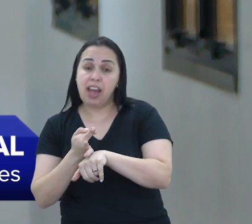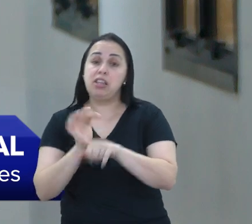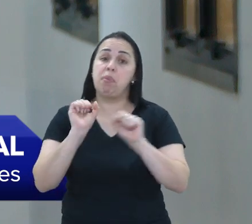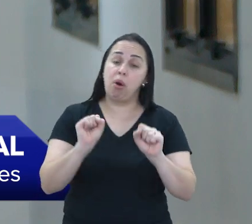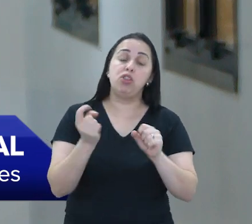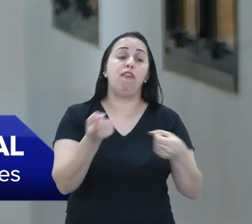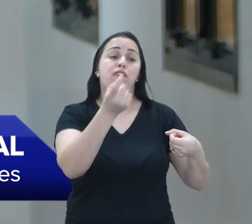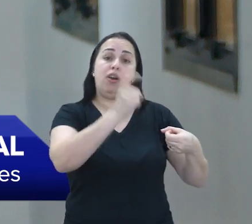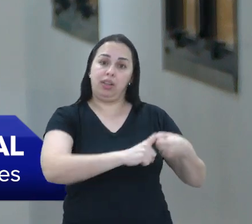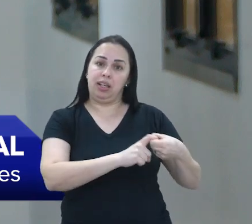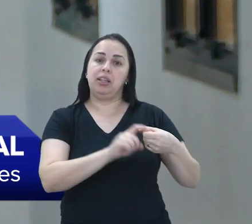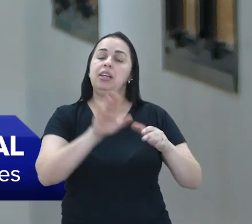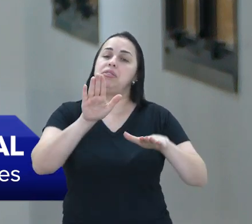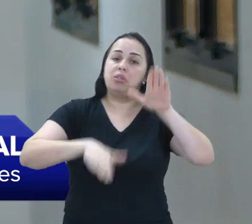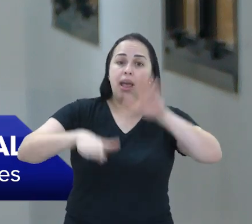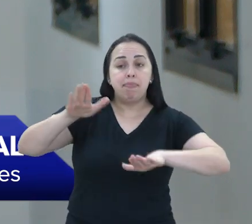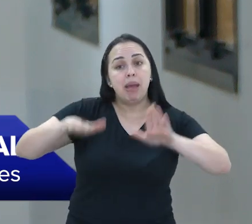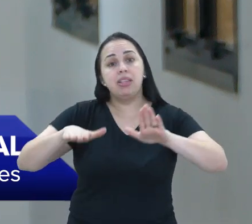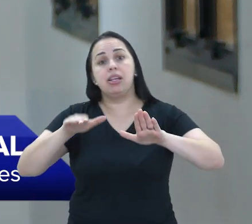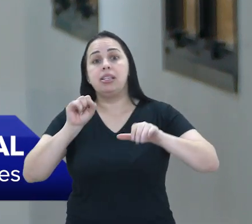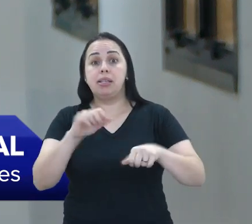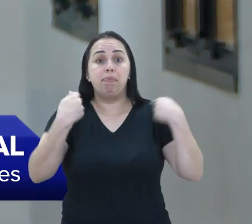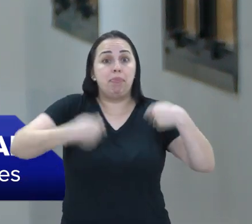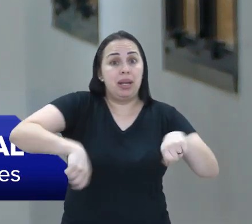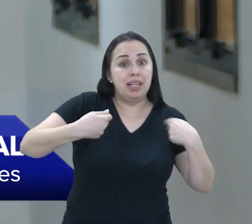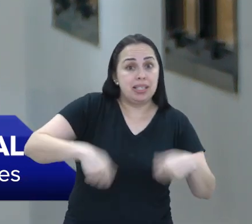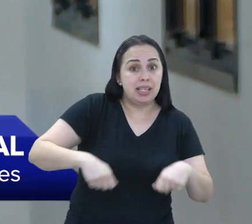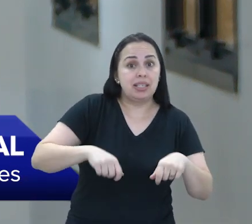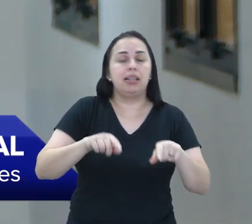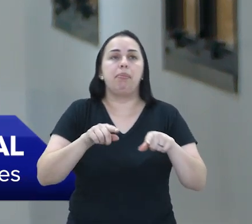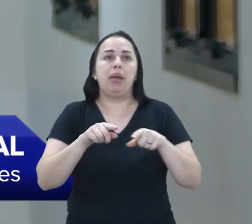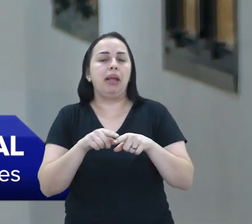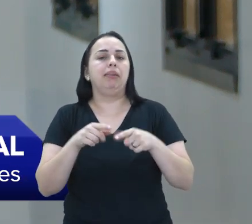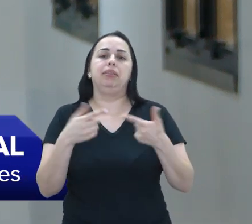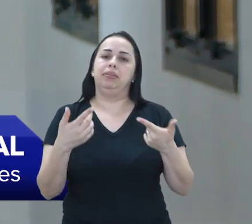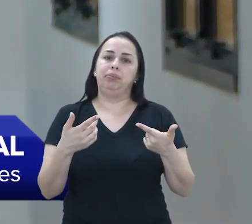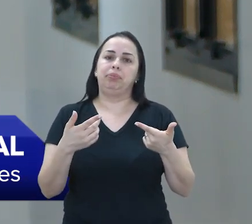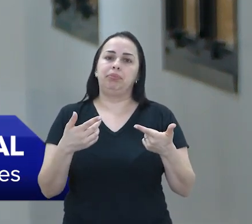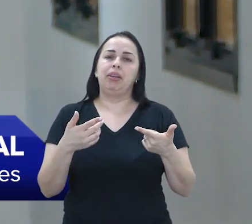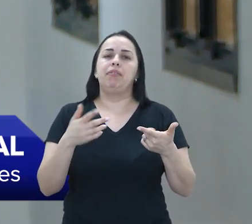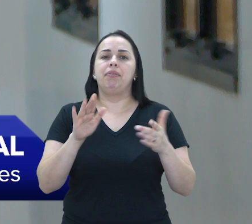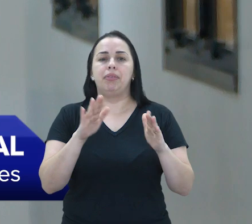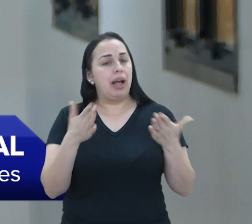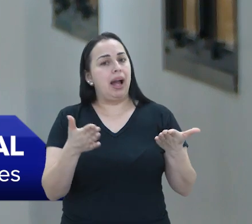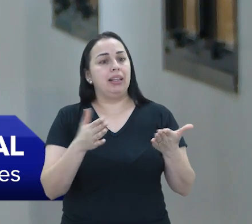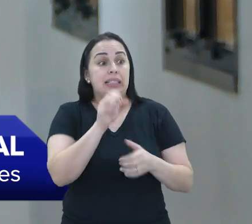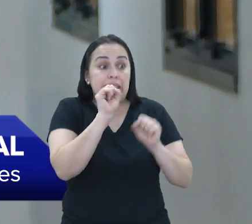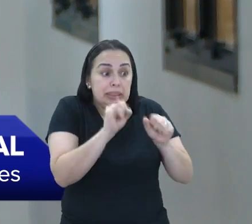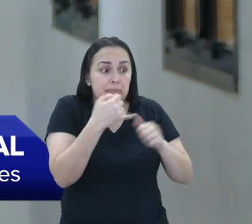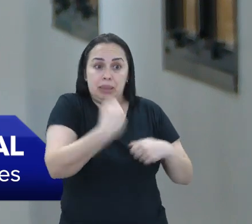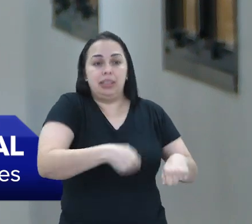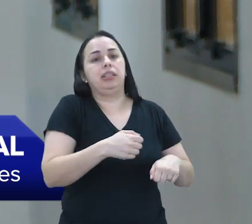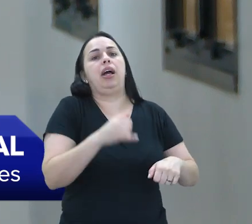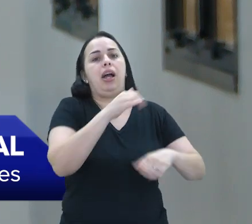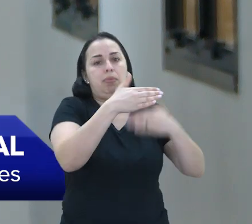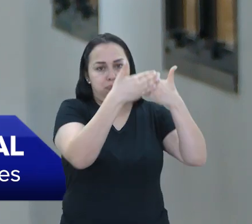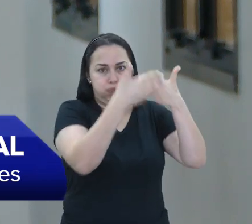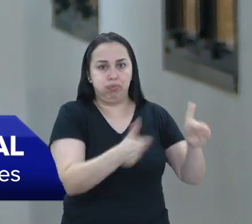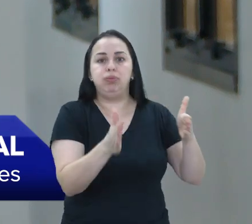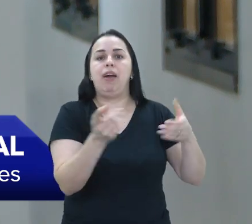de forma temporária, de acordo com a necessidade em situações, por exemplo, de alta temporada, férias escolares. Quando há